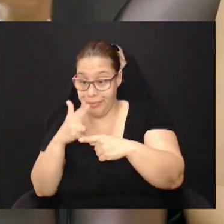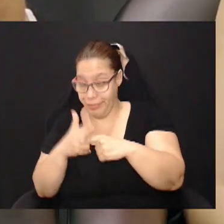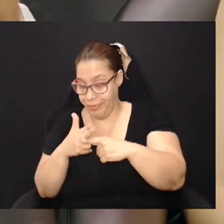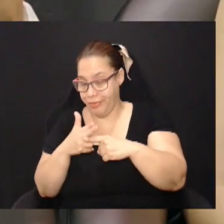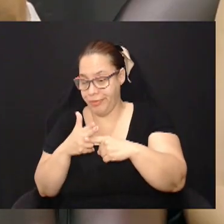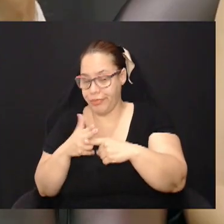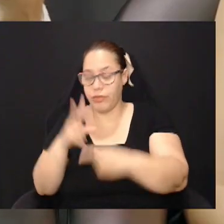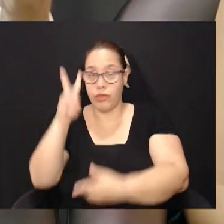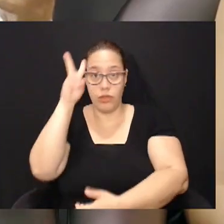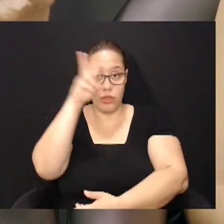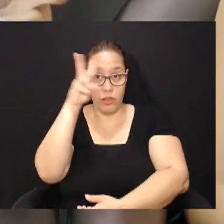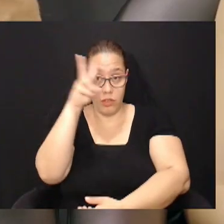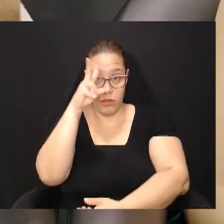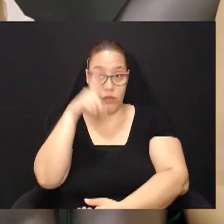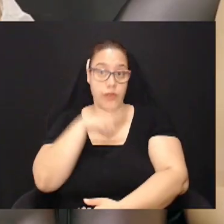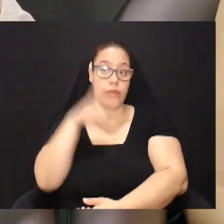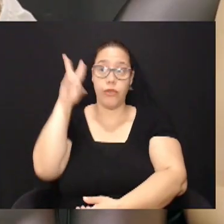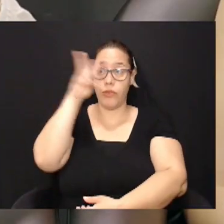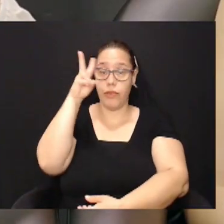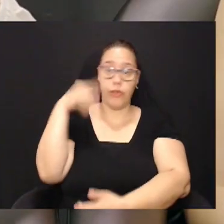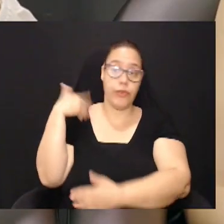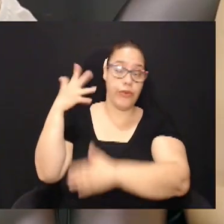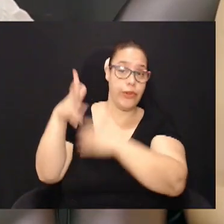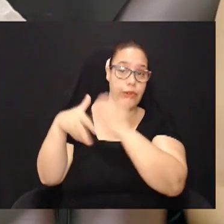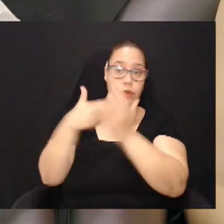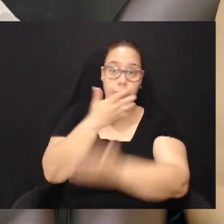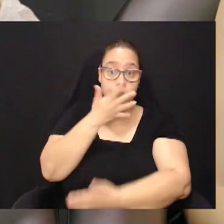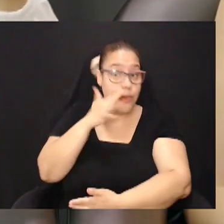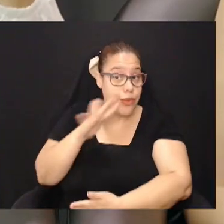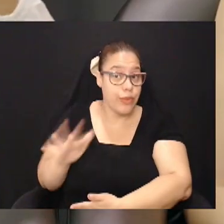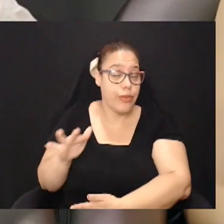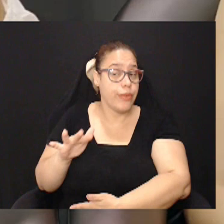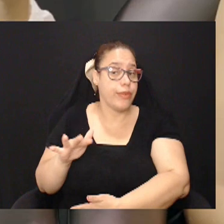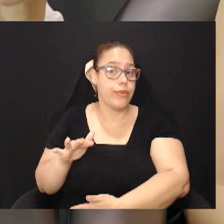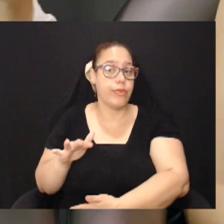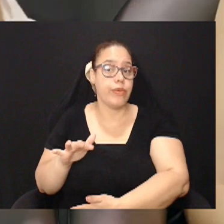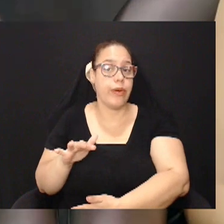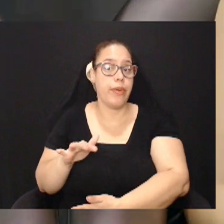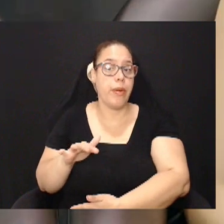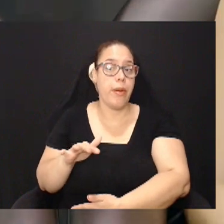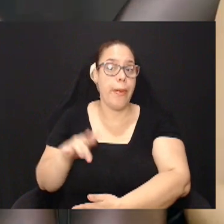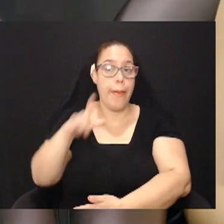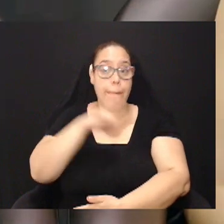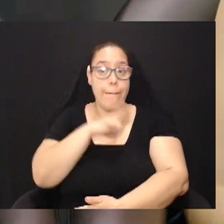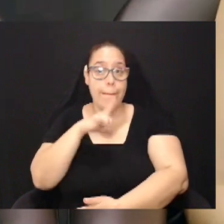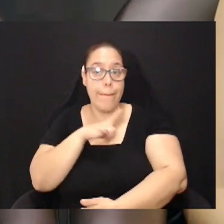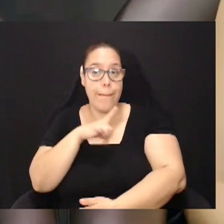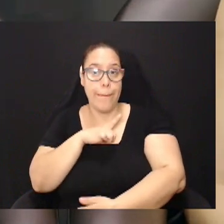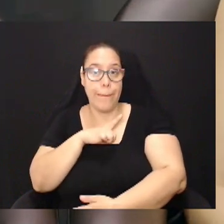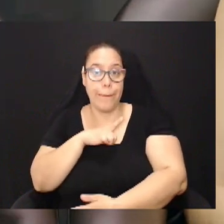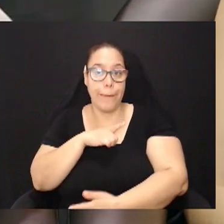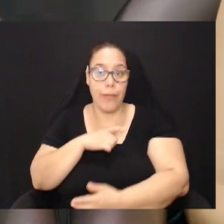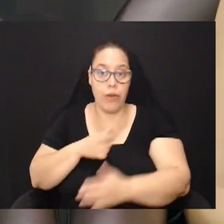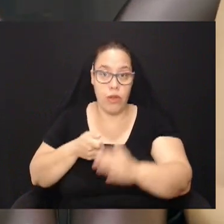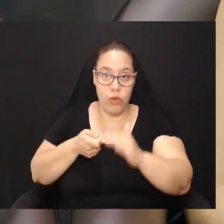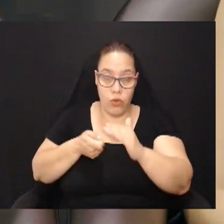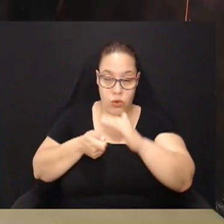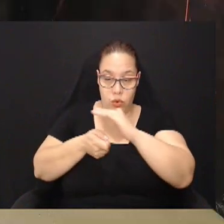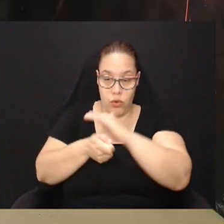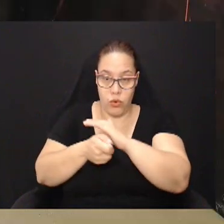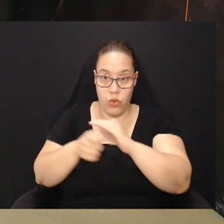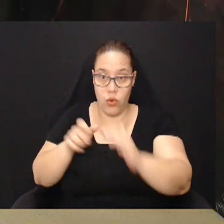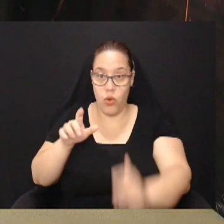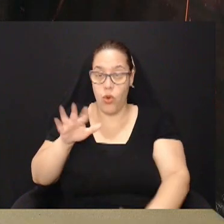tenho recordações assim de infância, a gente tinha aquele videocassete com fio da